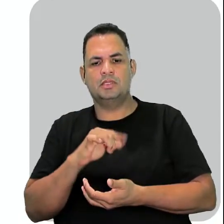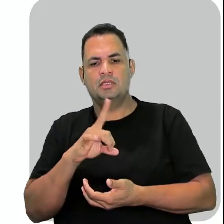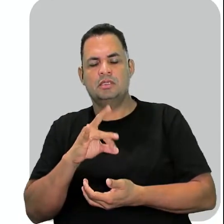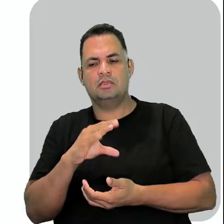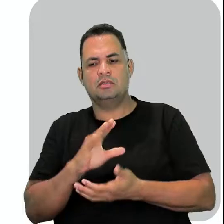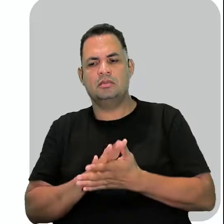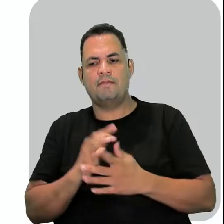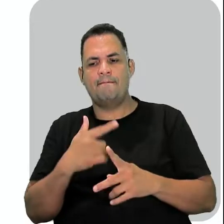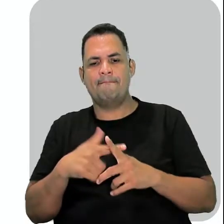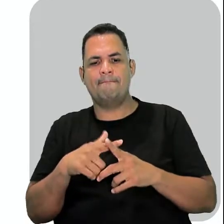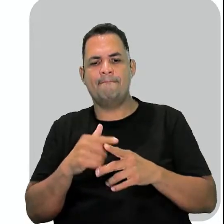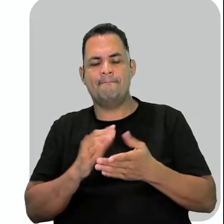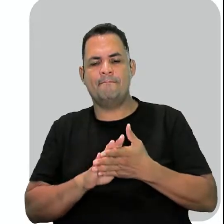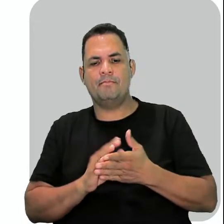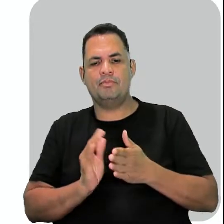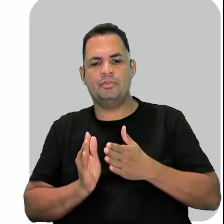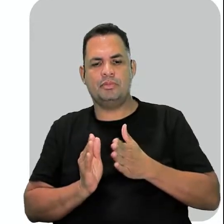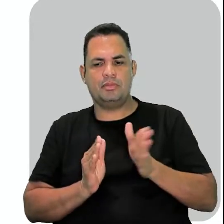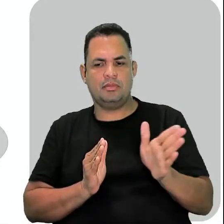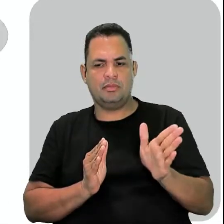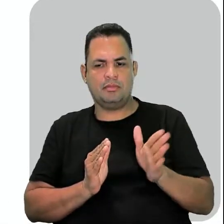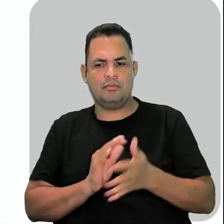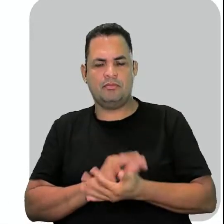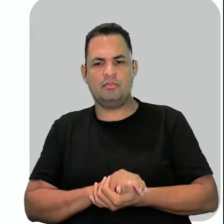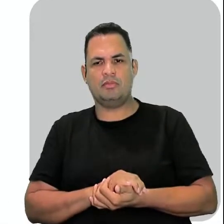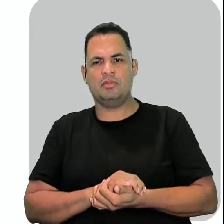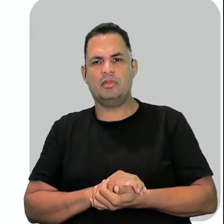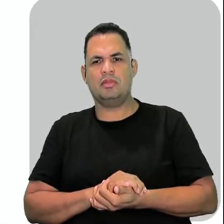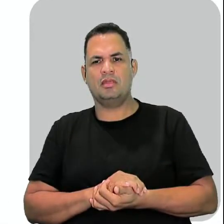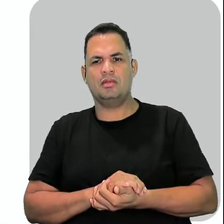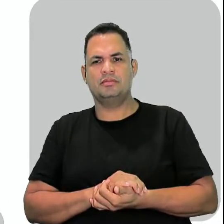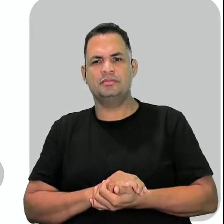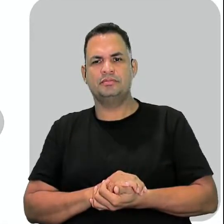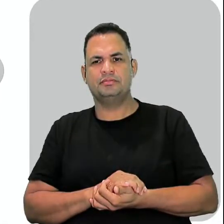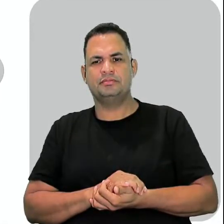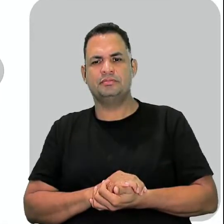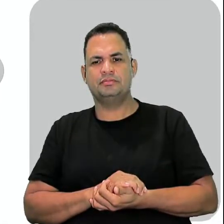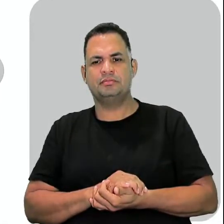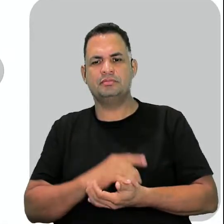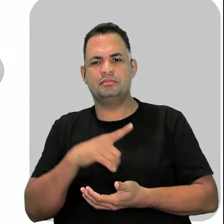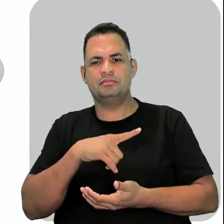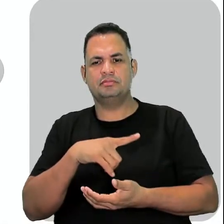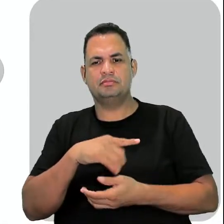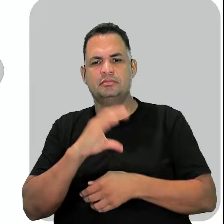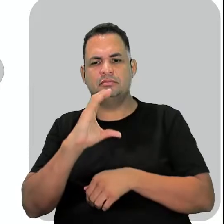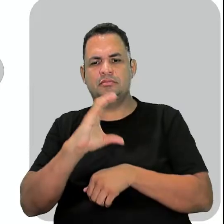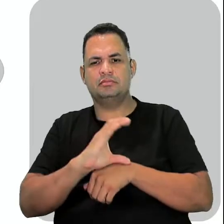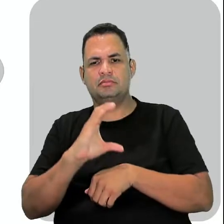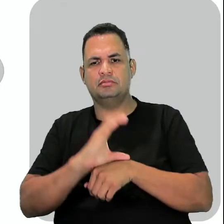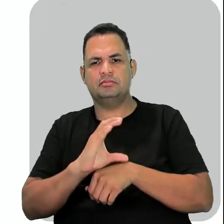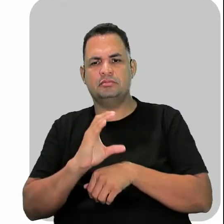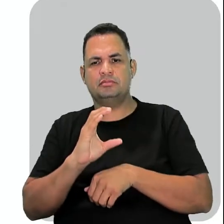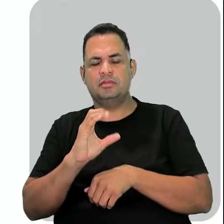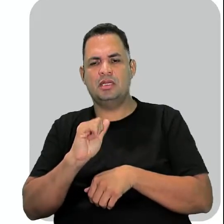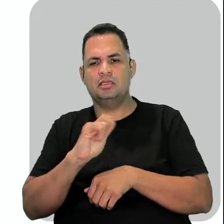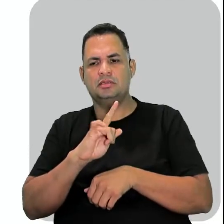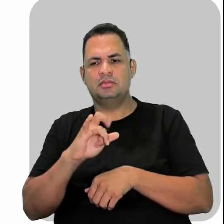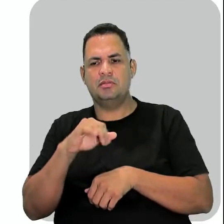L-butanodioico, porque ele faz o desvio para a esquerda. E aqui nós temos os nossos carbonos